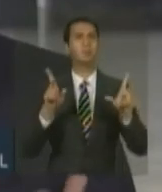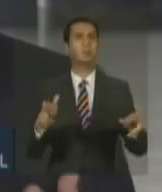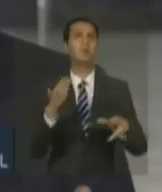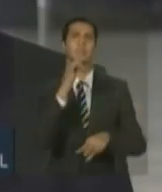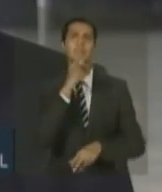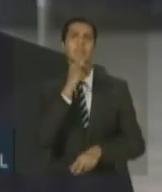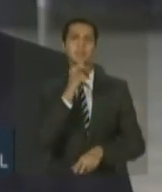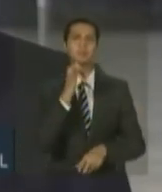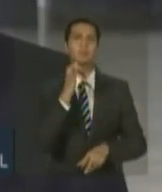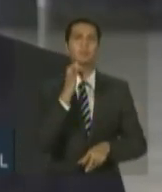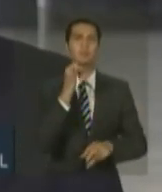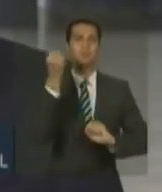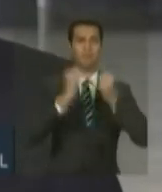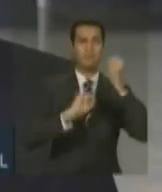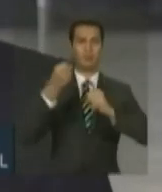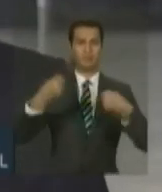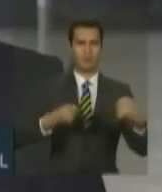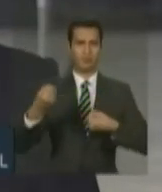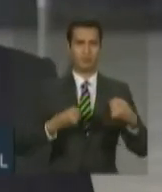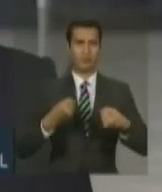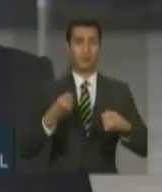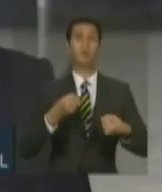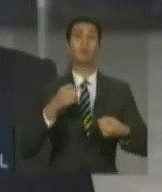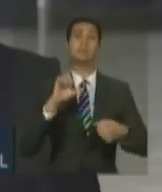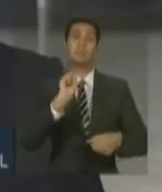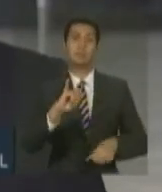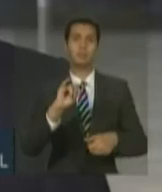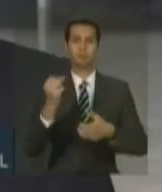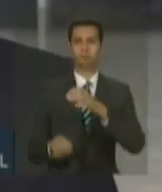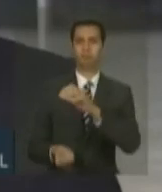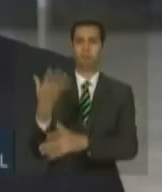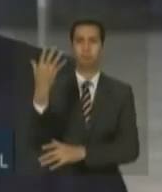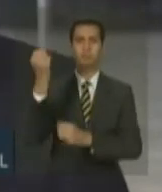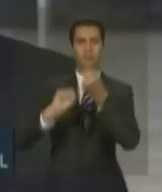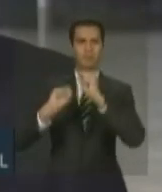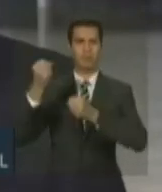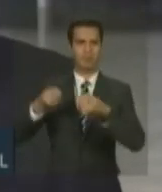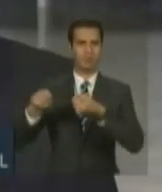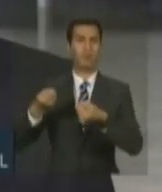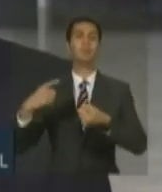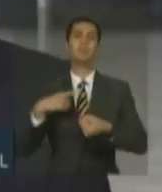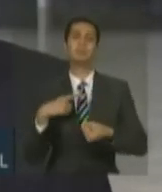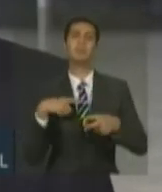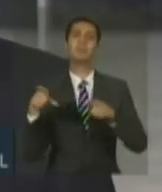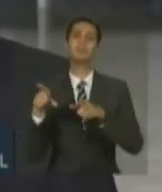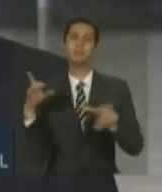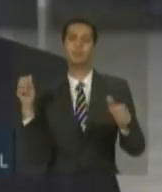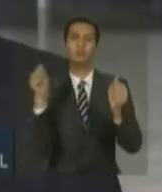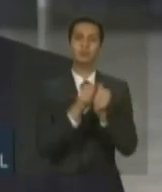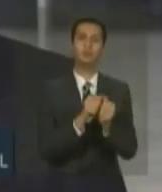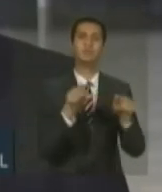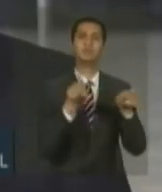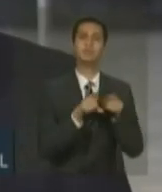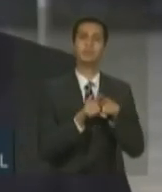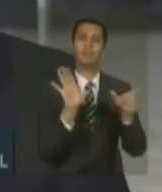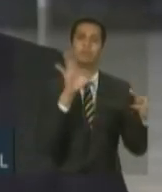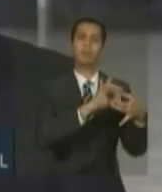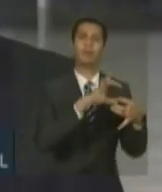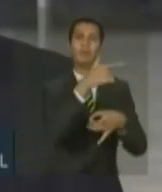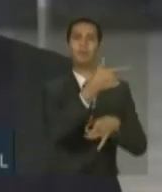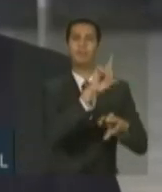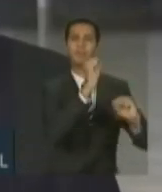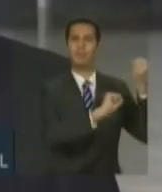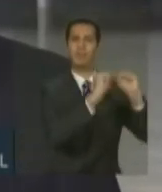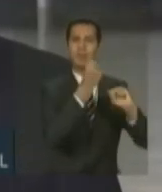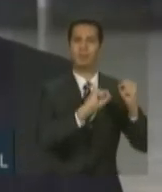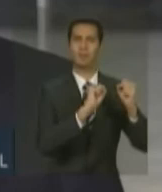traz uma montadora, você traz toda uma indústria de autopeças, de componentes e uma série de outros desdobramentos. A mesma coisa,